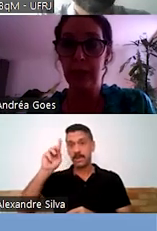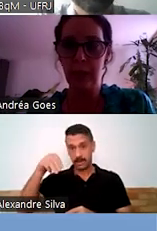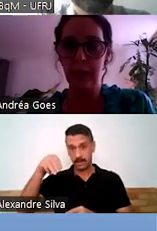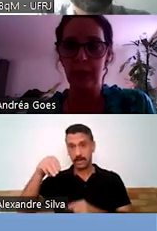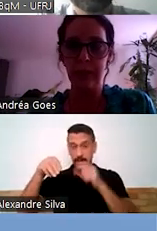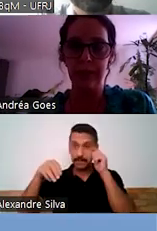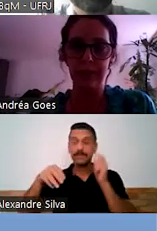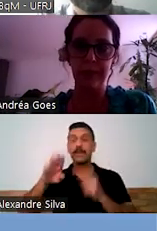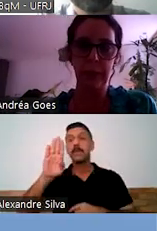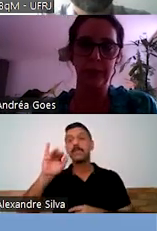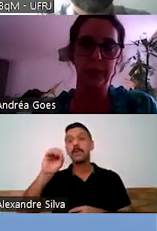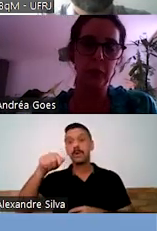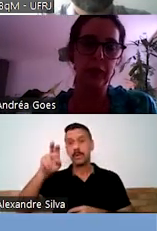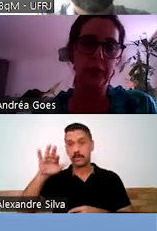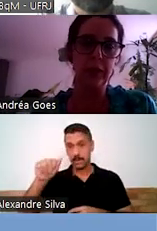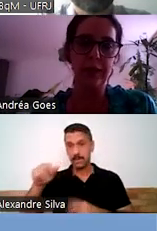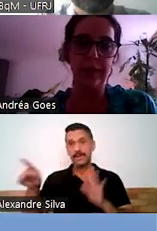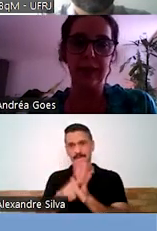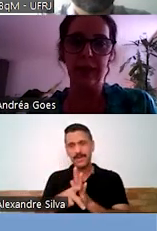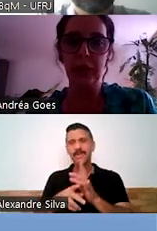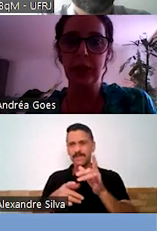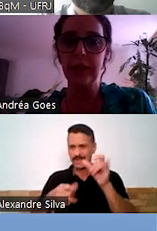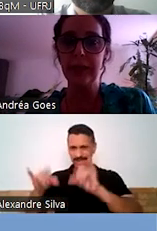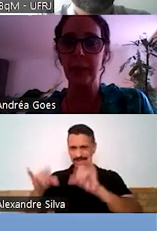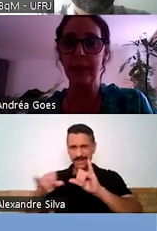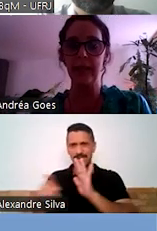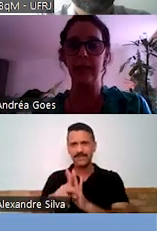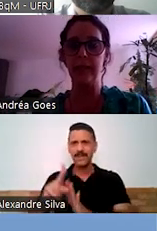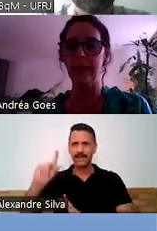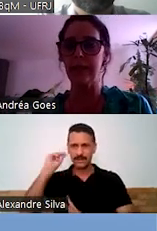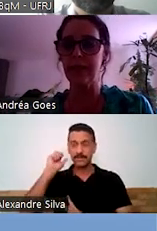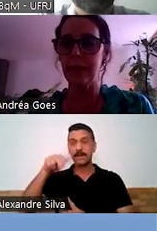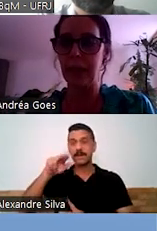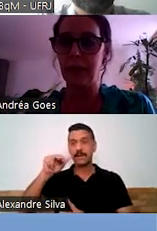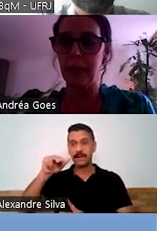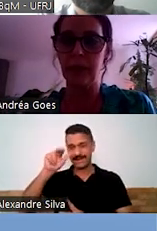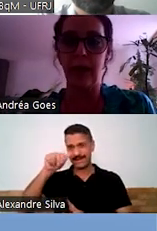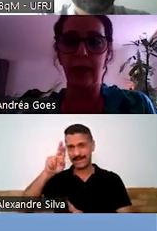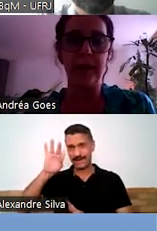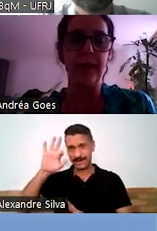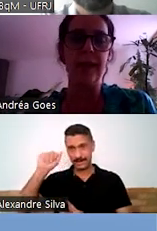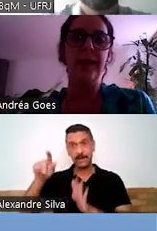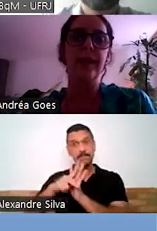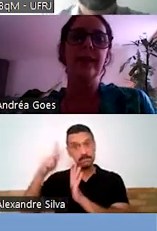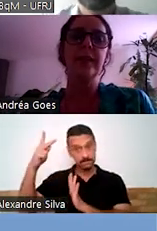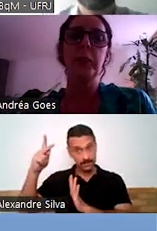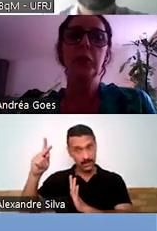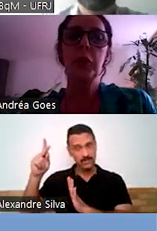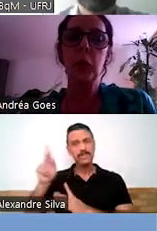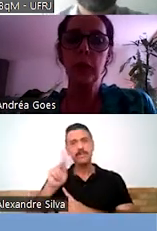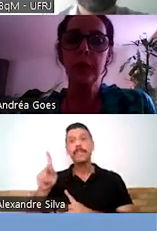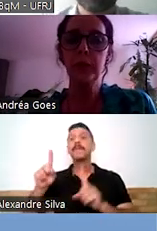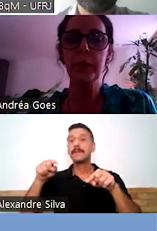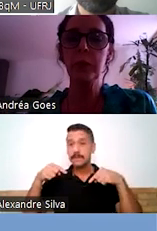na Bioquímica, no Departamento de Bioquímica da antiga Anita Panek, ainda naquele departamento dela. E